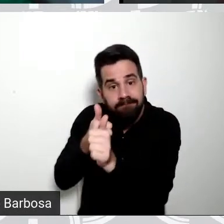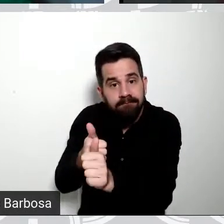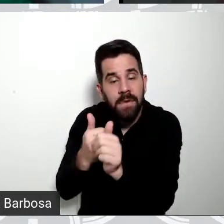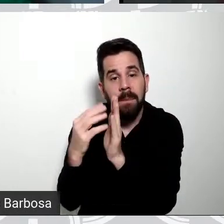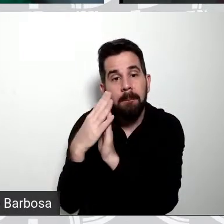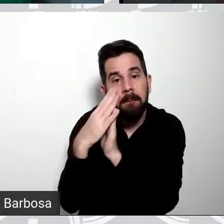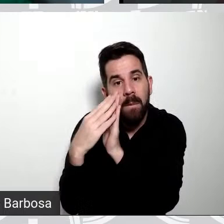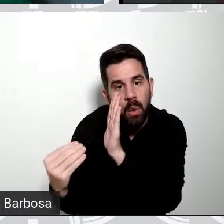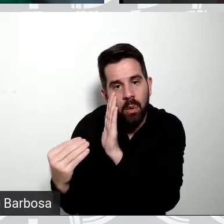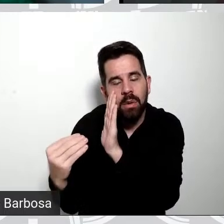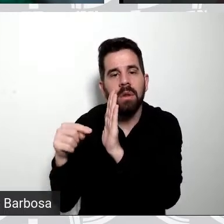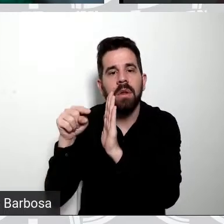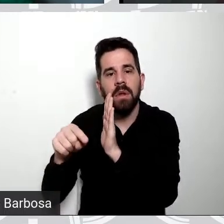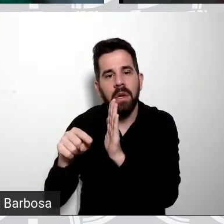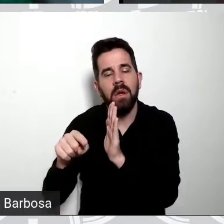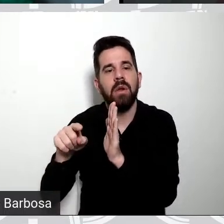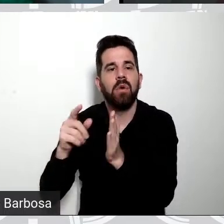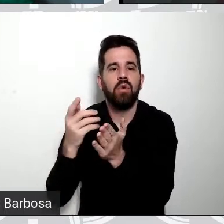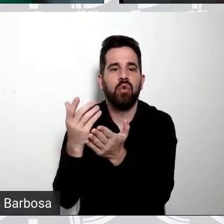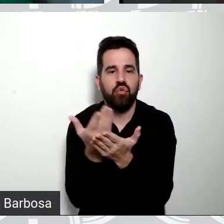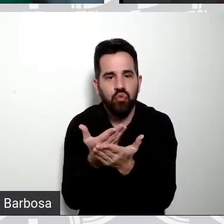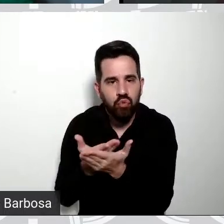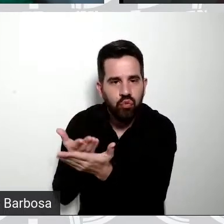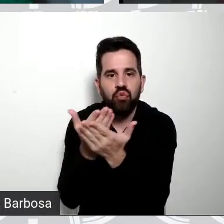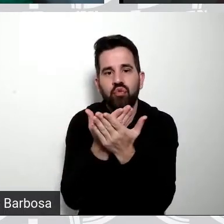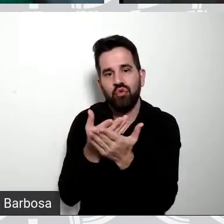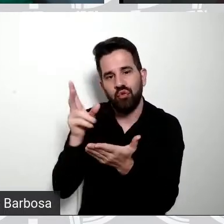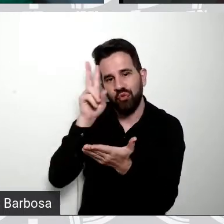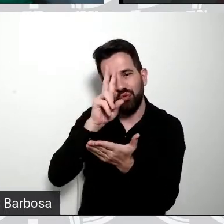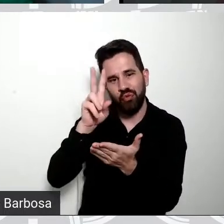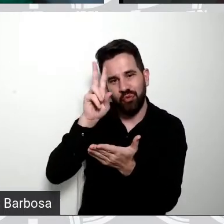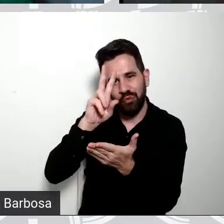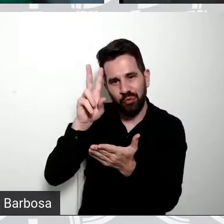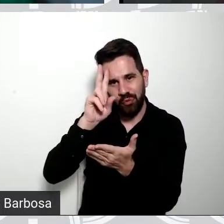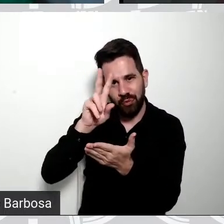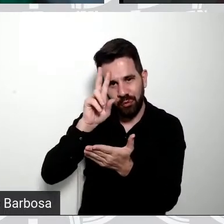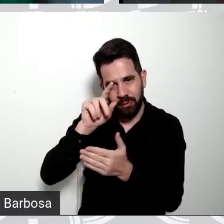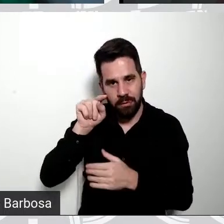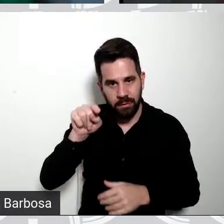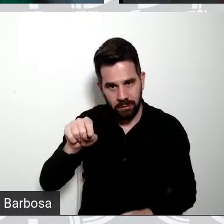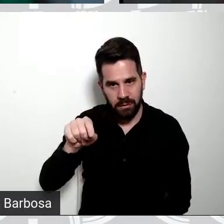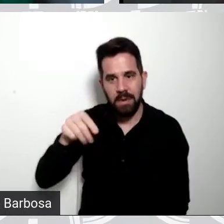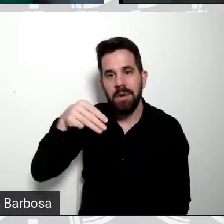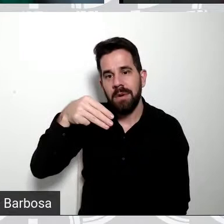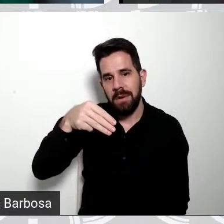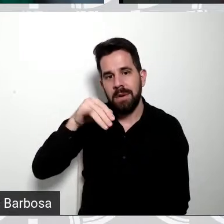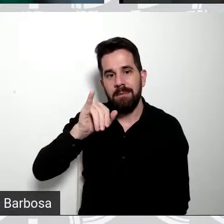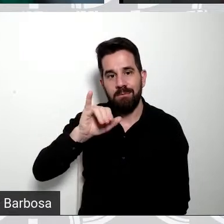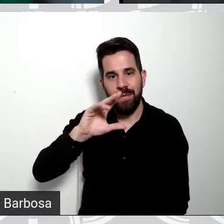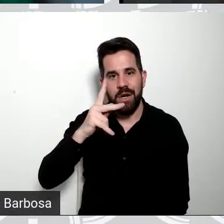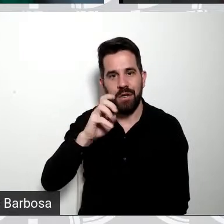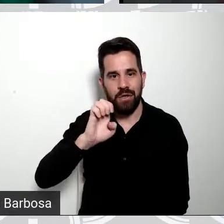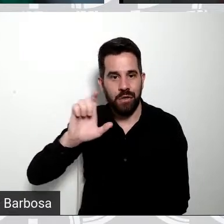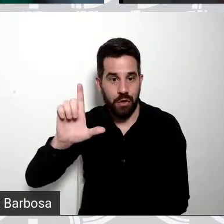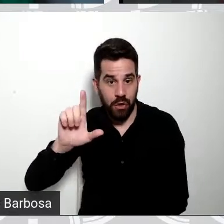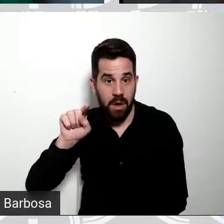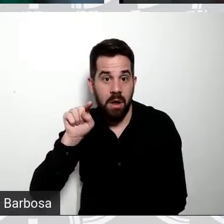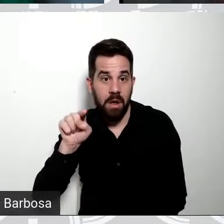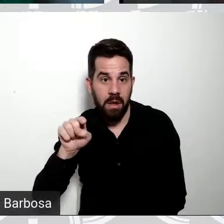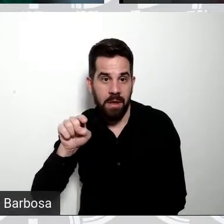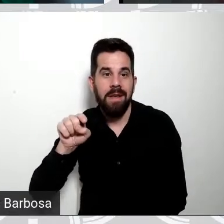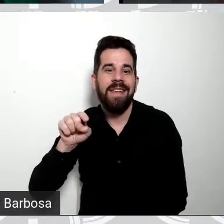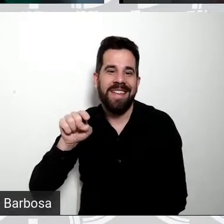O tradutólogo francês Michel Ballard, Michel escreve como Michel, né? Estou falando com o